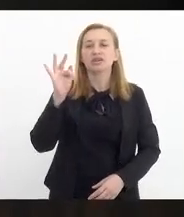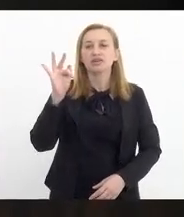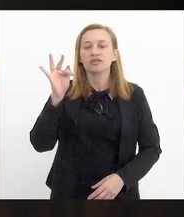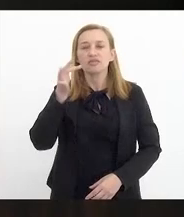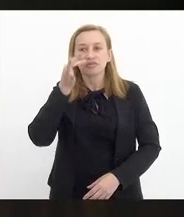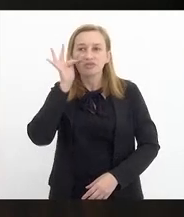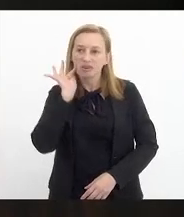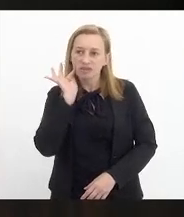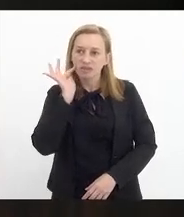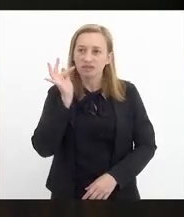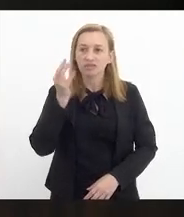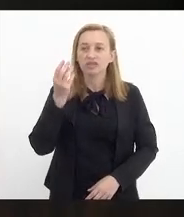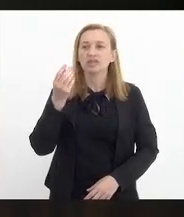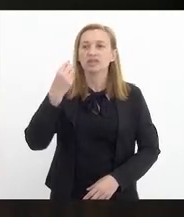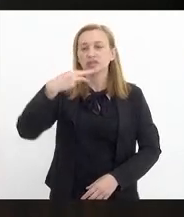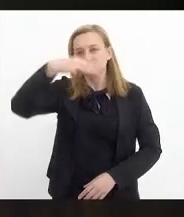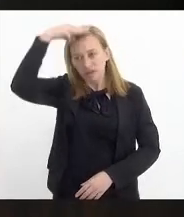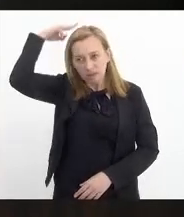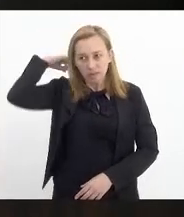e Márcio Pacheco.